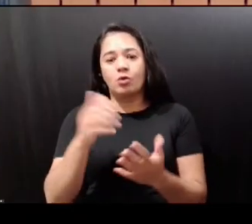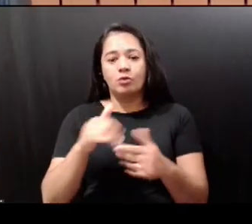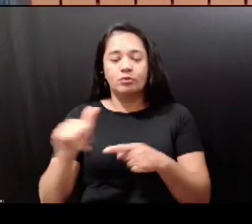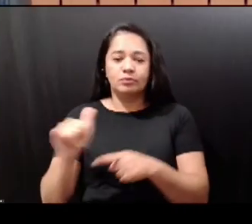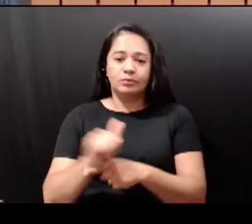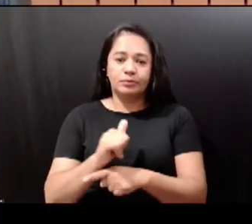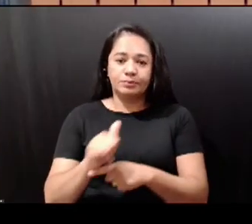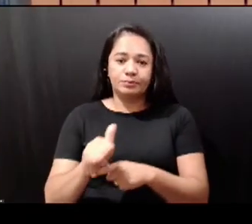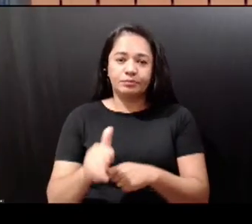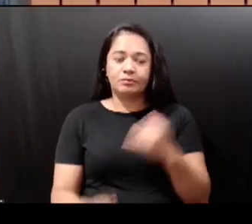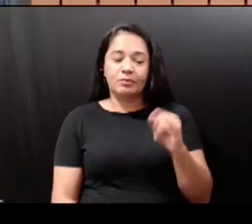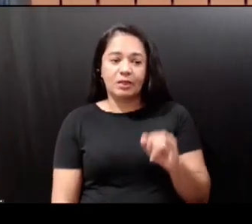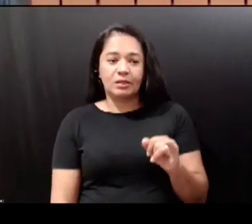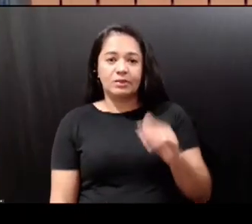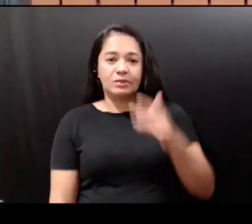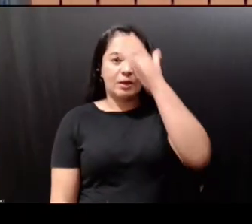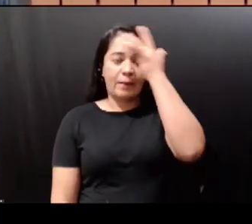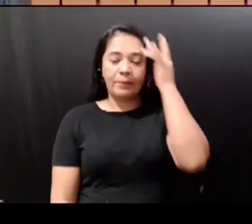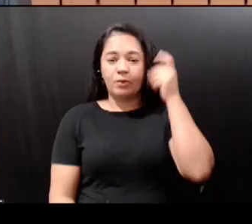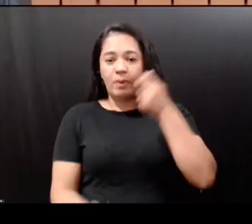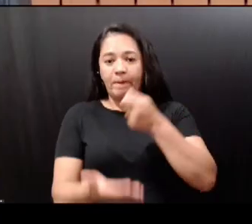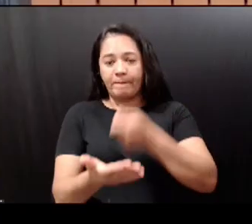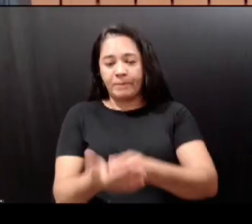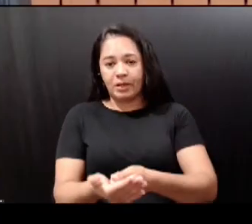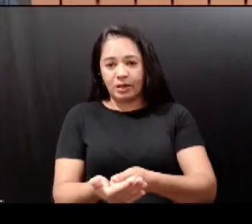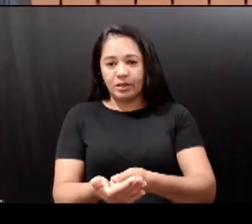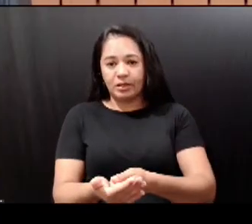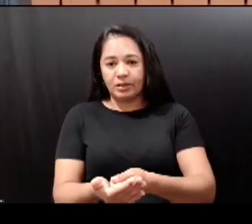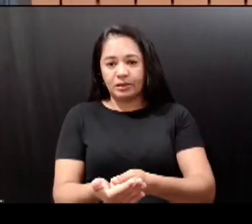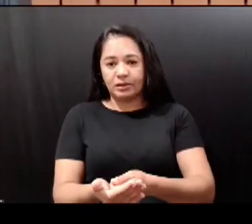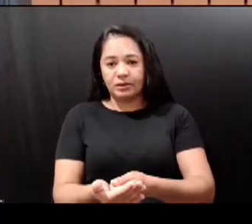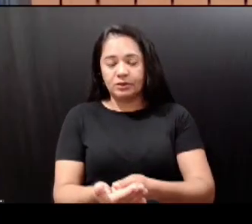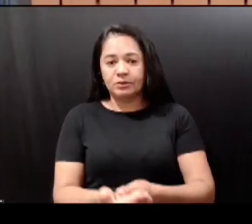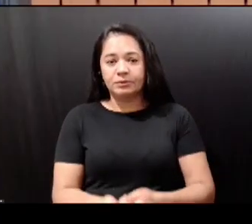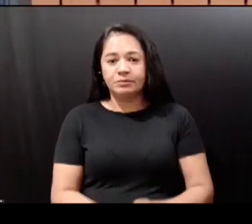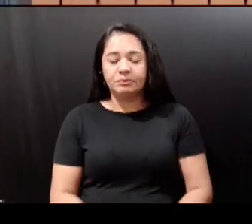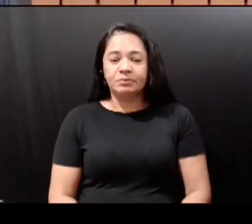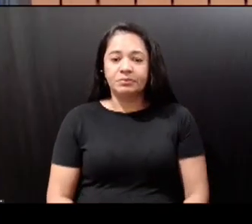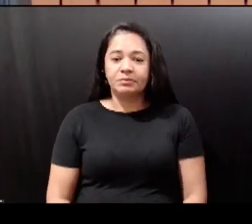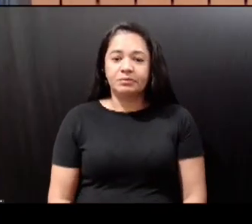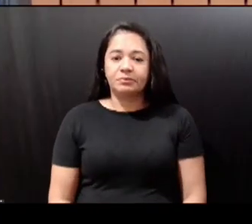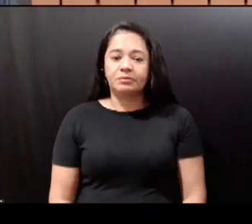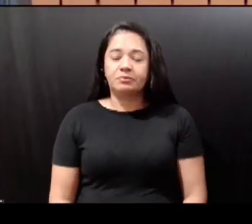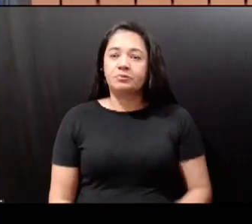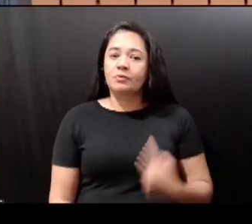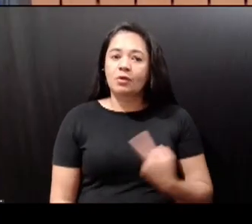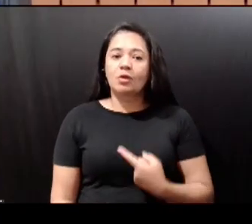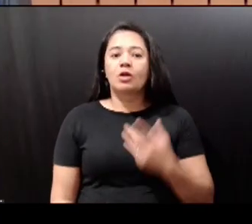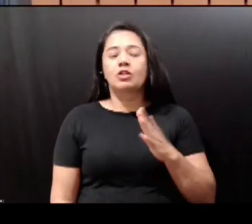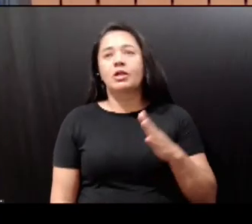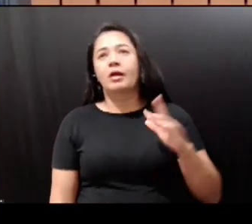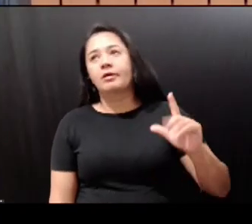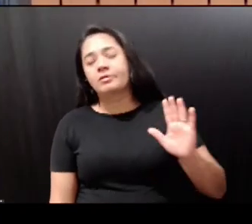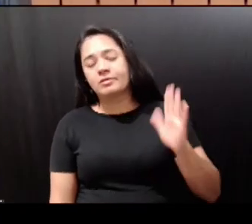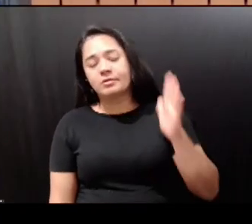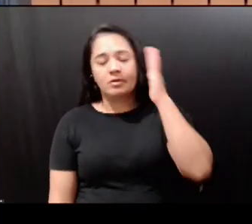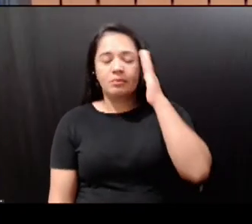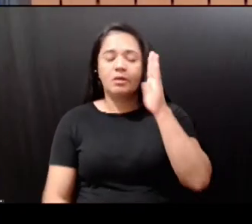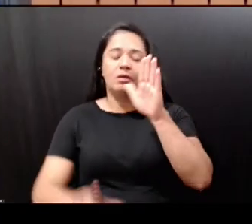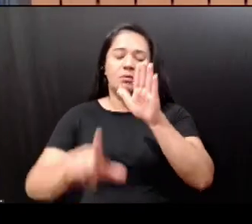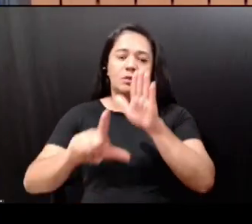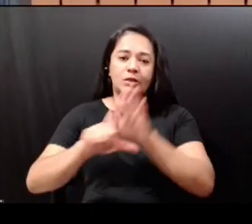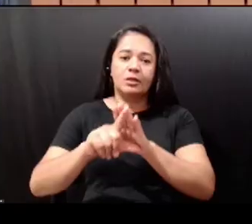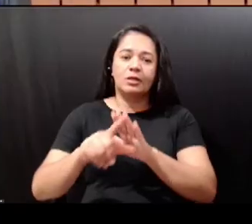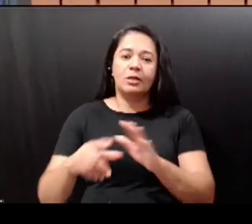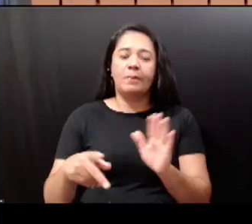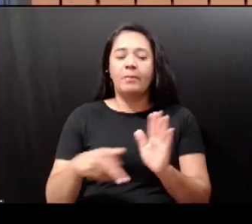paga, como aí a gente tem legislado sobre a questão da Sanasa, da CPFL, do